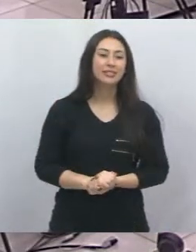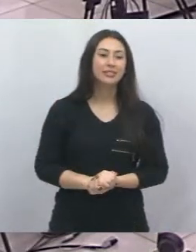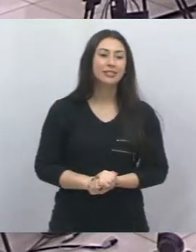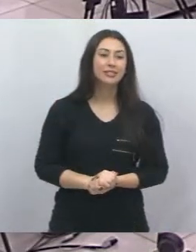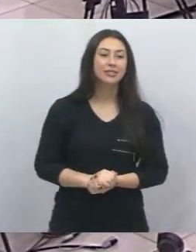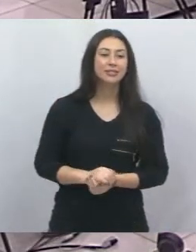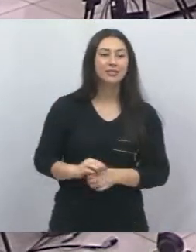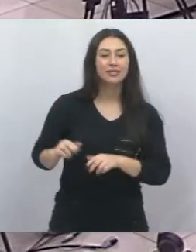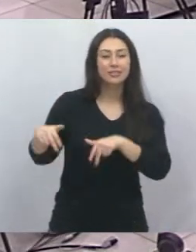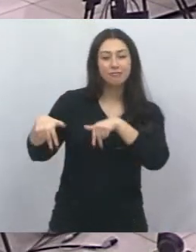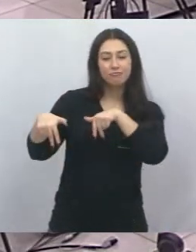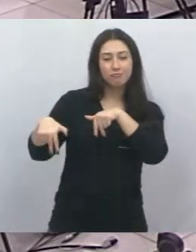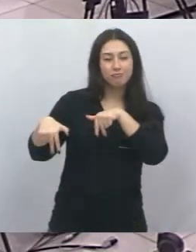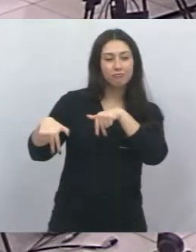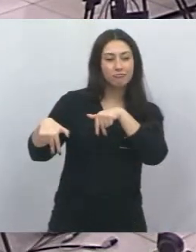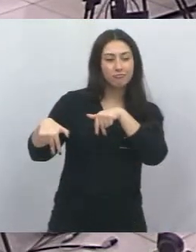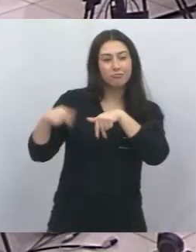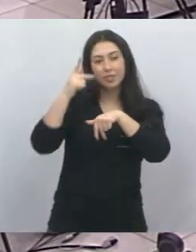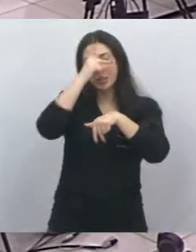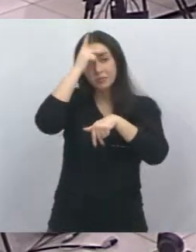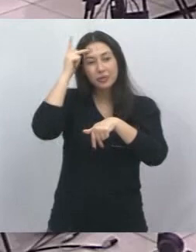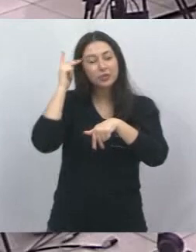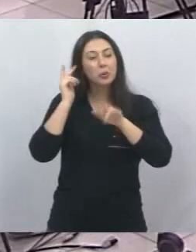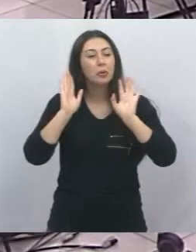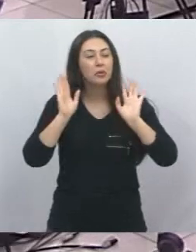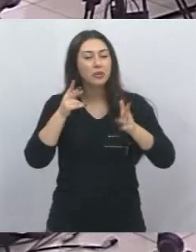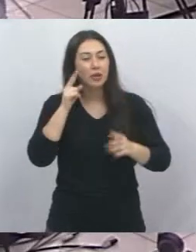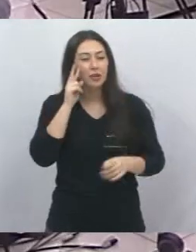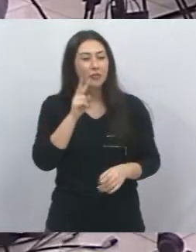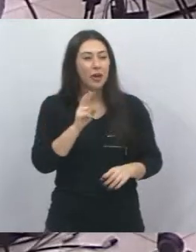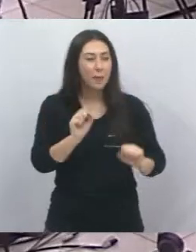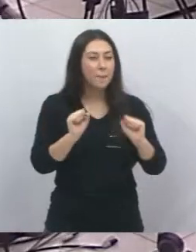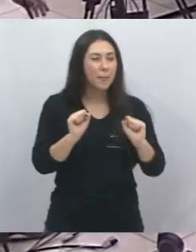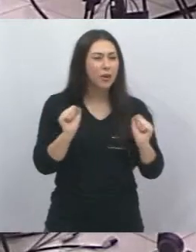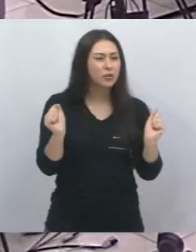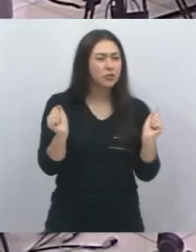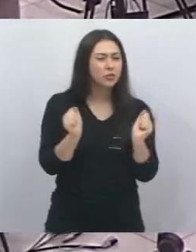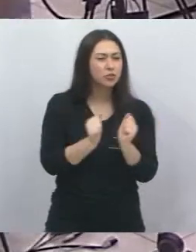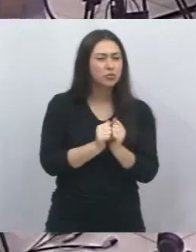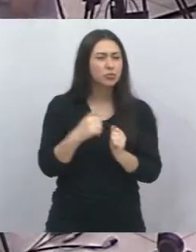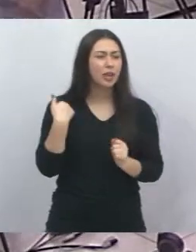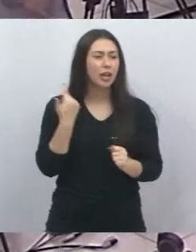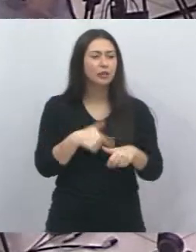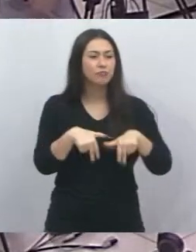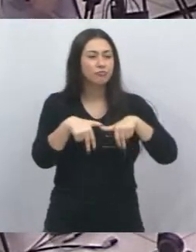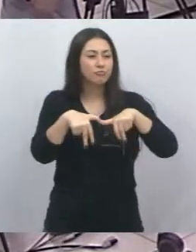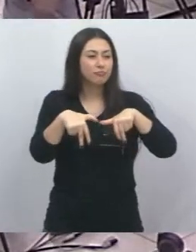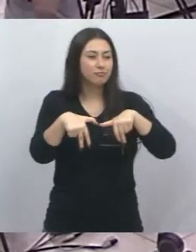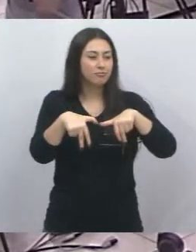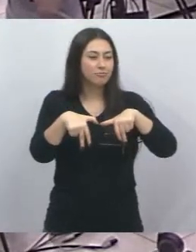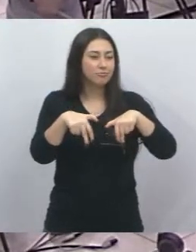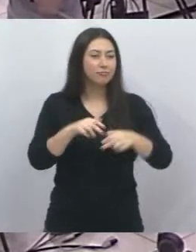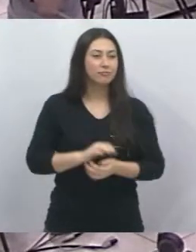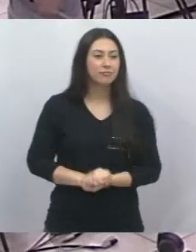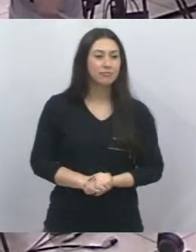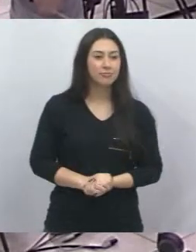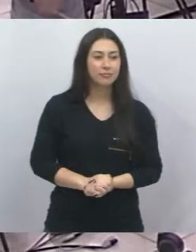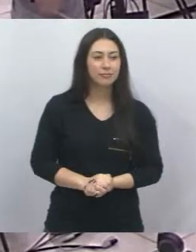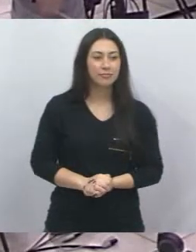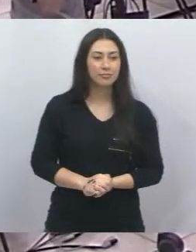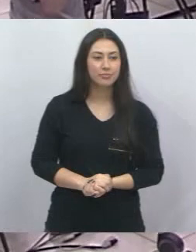lado da tribuna aqui, ó, que daí as pessoas em casa já vão... Pode vir aqui comigo, vamos dividir a tribuna.